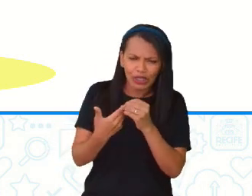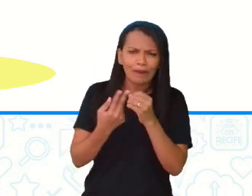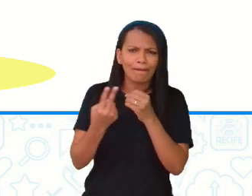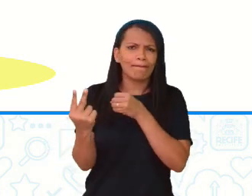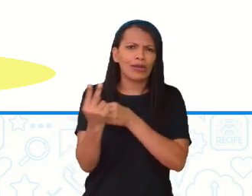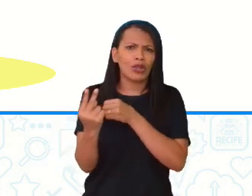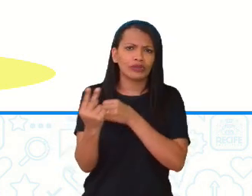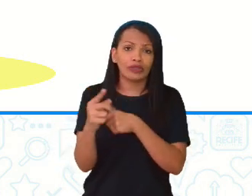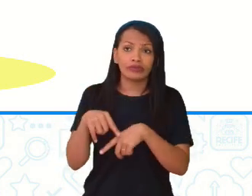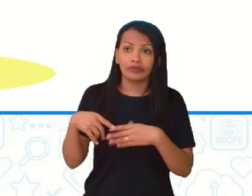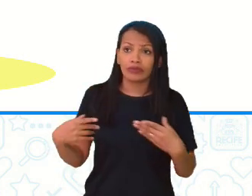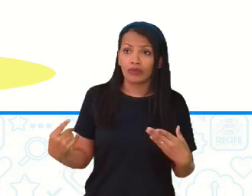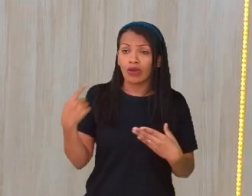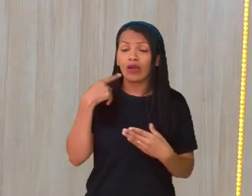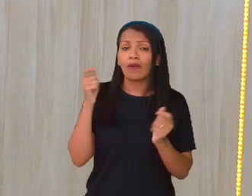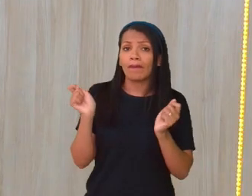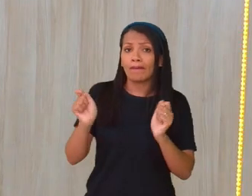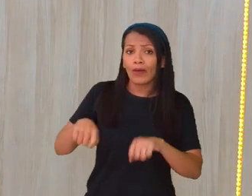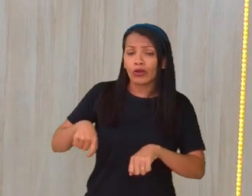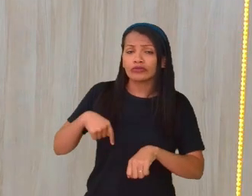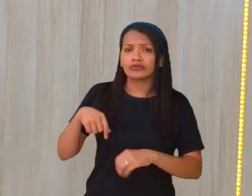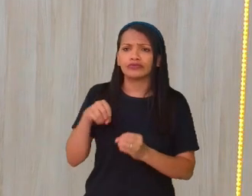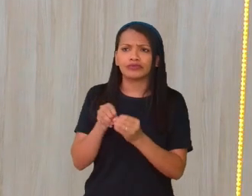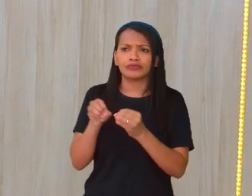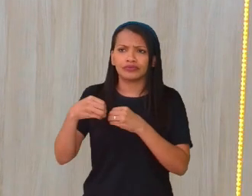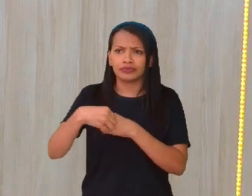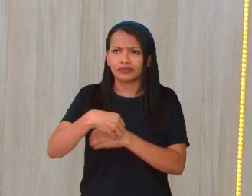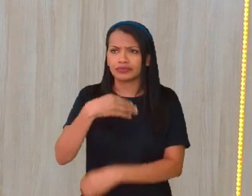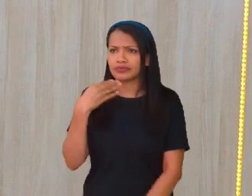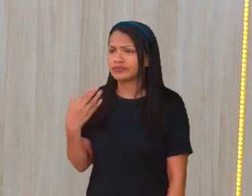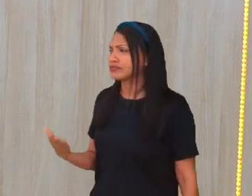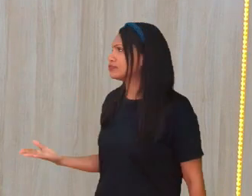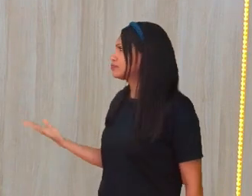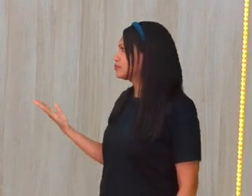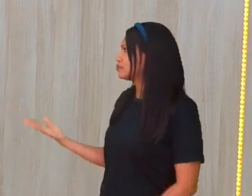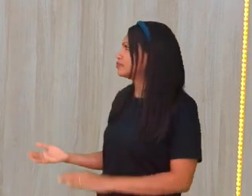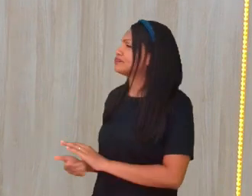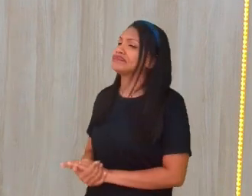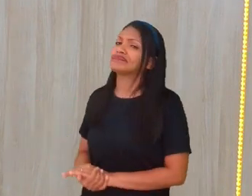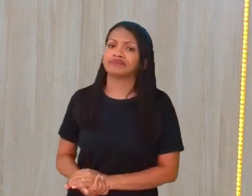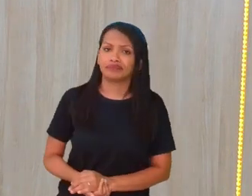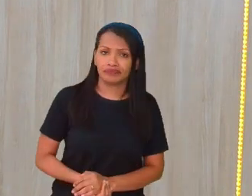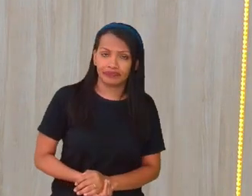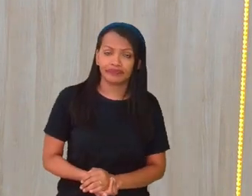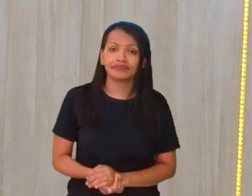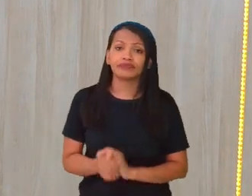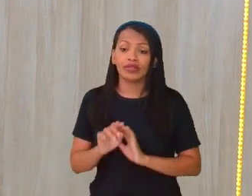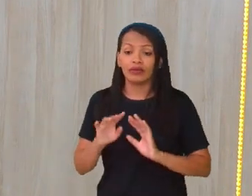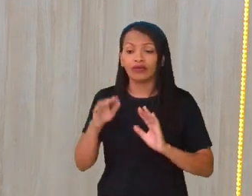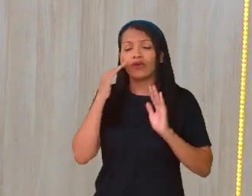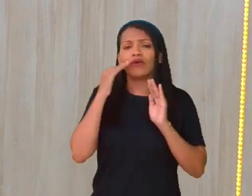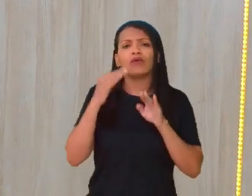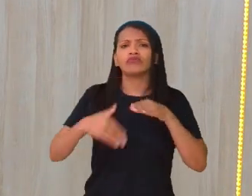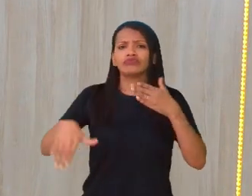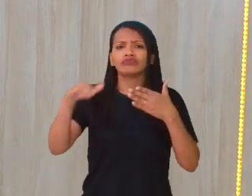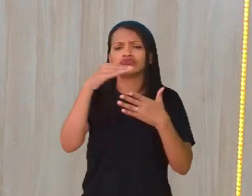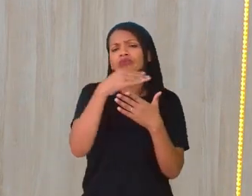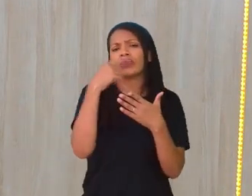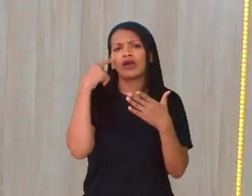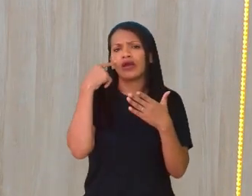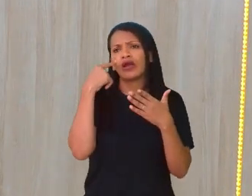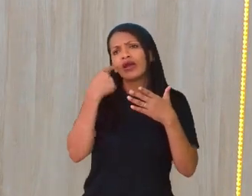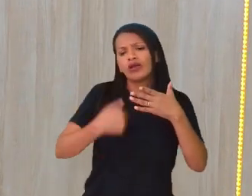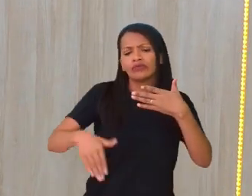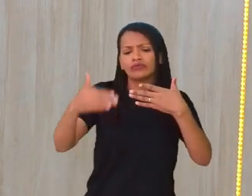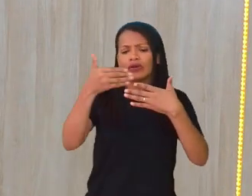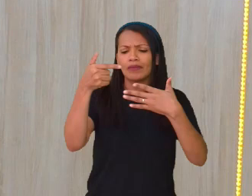que possuem essas células? São esses seres aqui, que estão no reino dos seres vivos, que a gente já trabalhou também, ó. Tem do